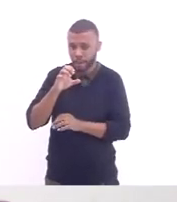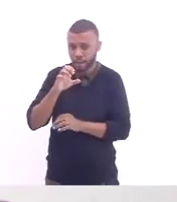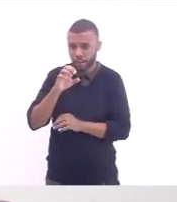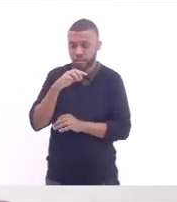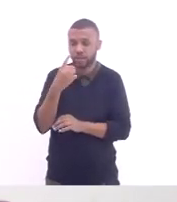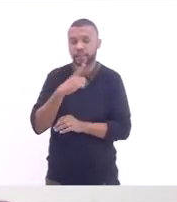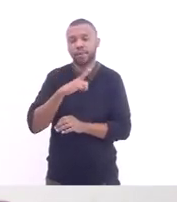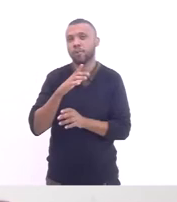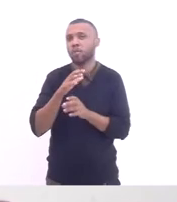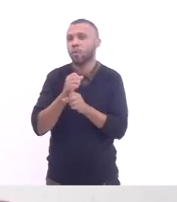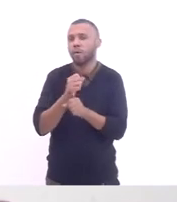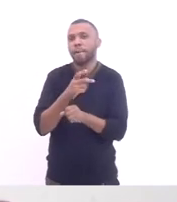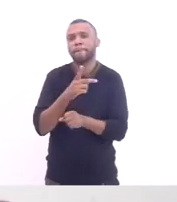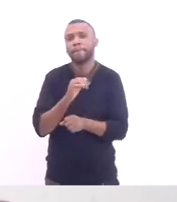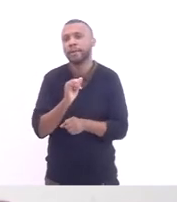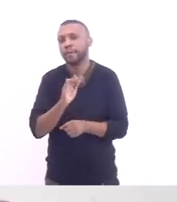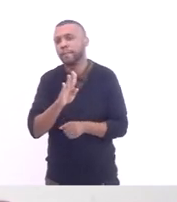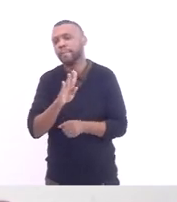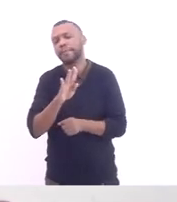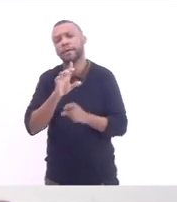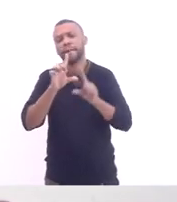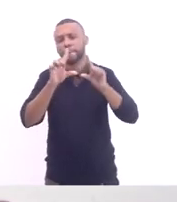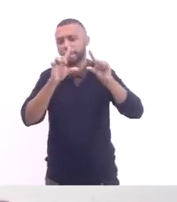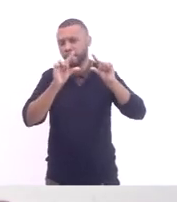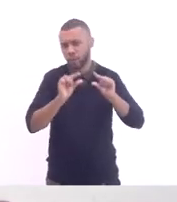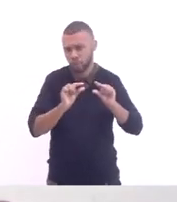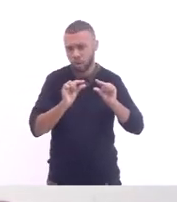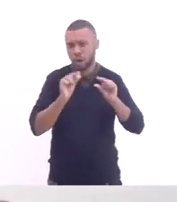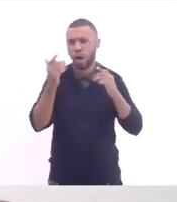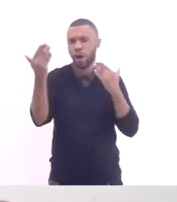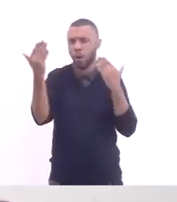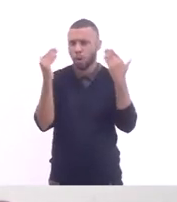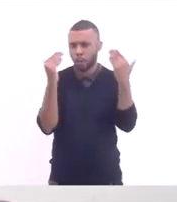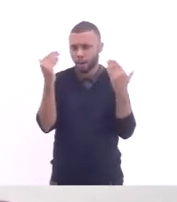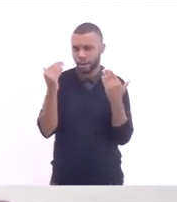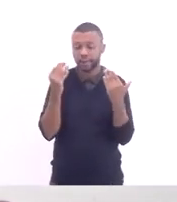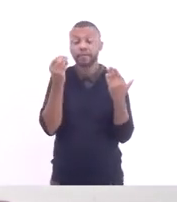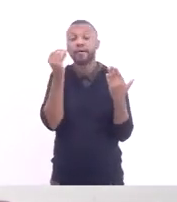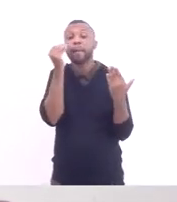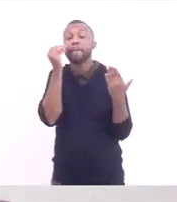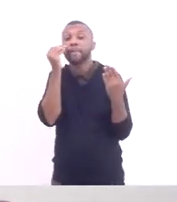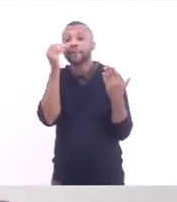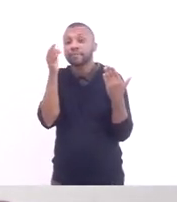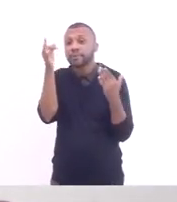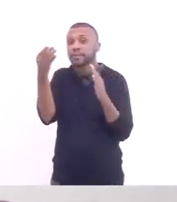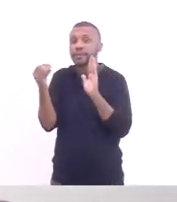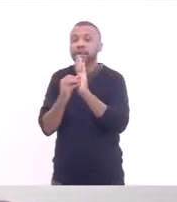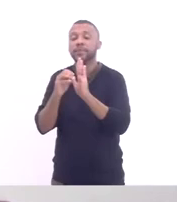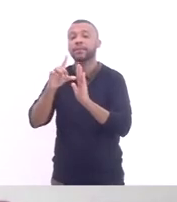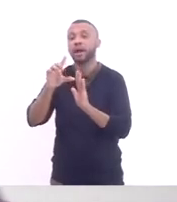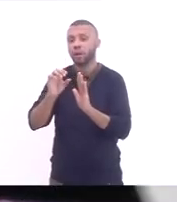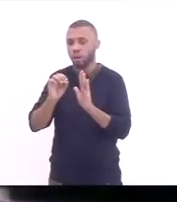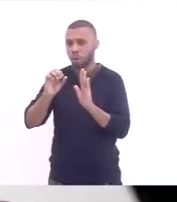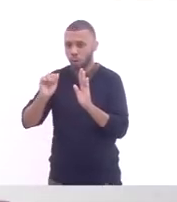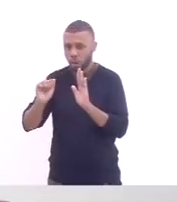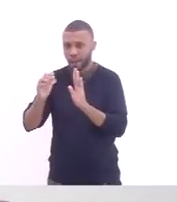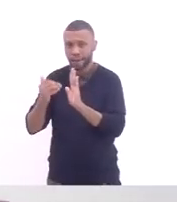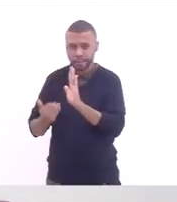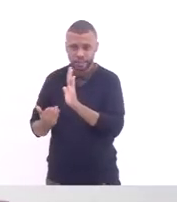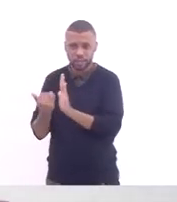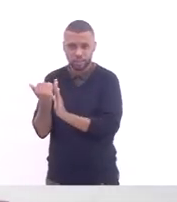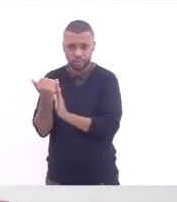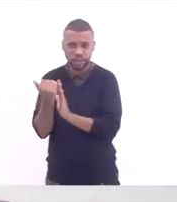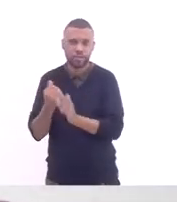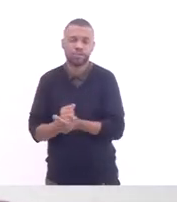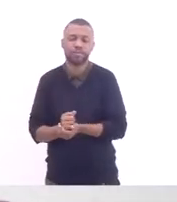PIB um pouco menor do que o que foi previsto na LOA, inicialmente, e a gente